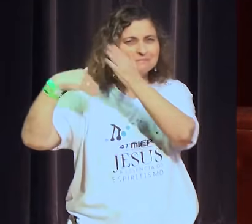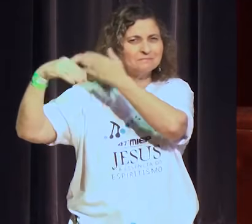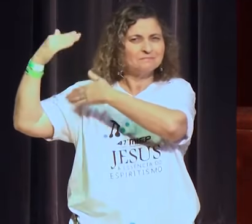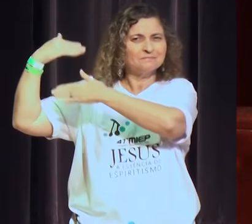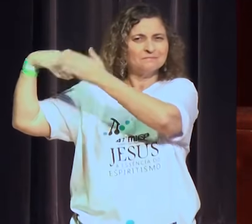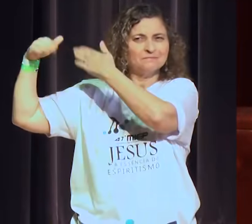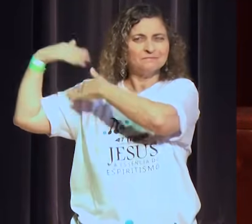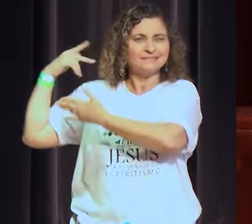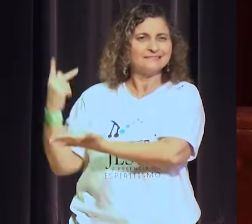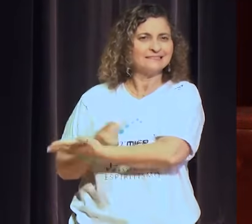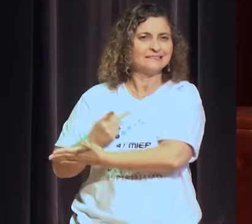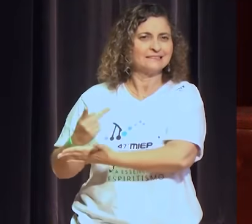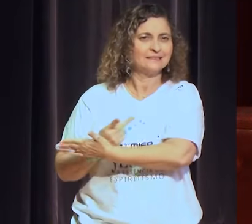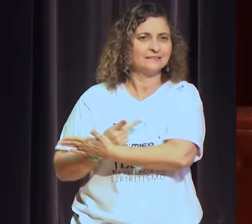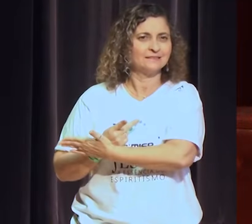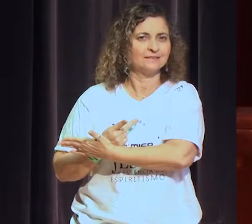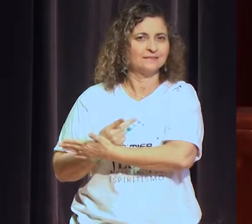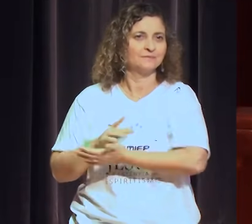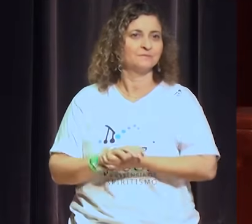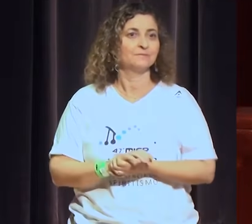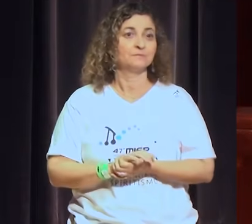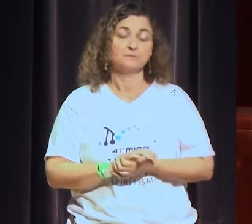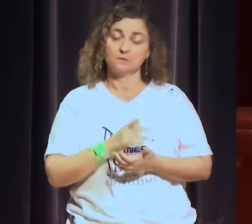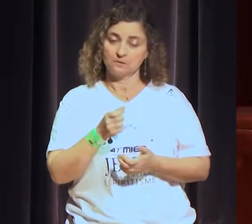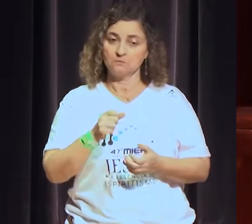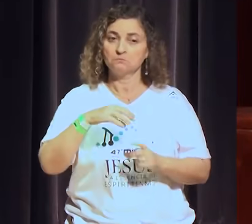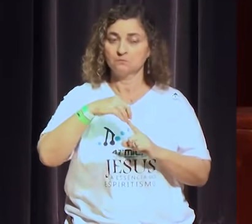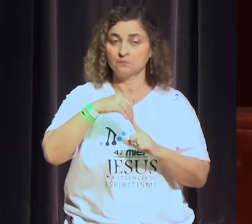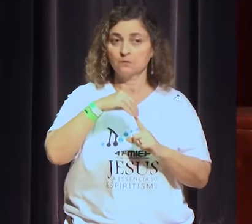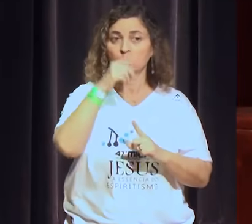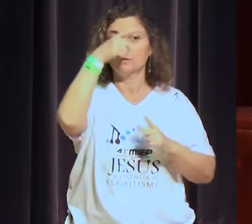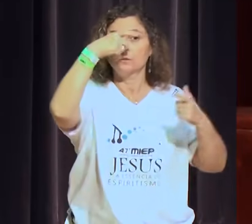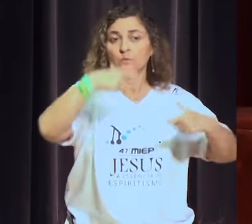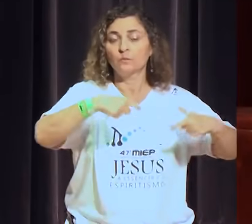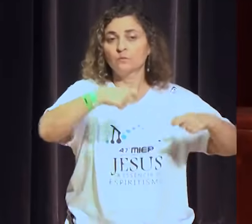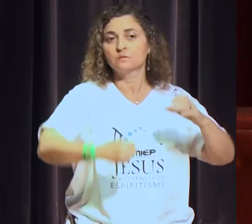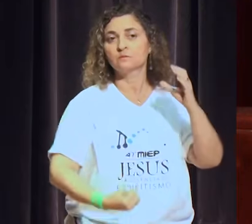Sobretudo na América do Norte, terra da nossa presidente, Jussara.